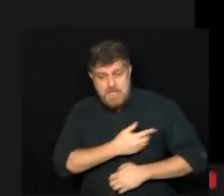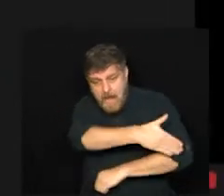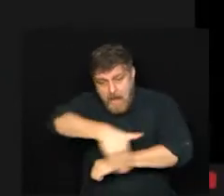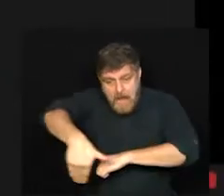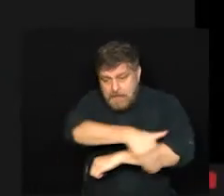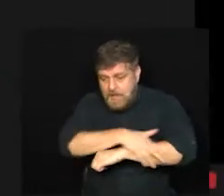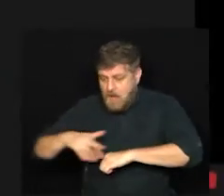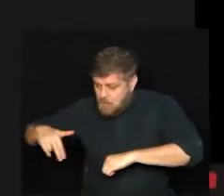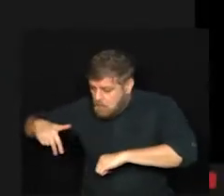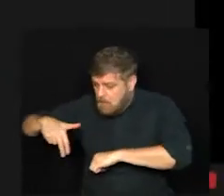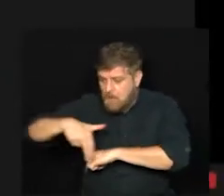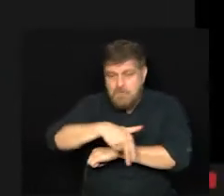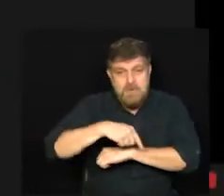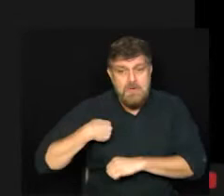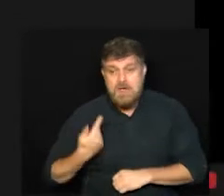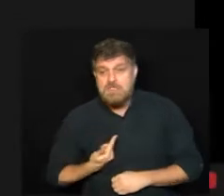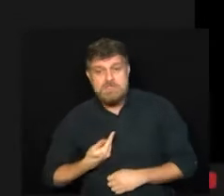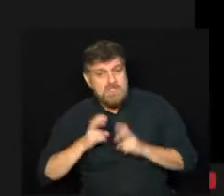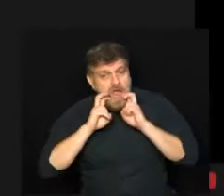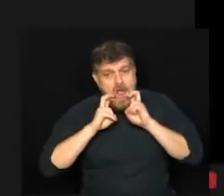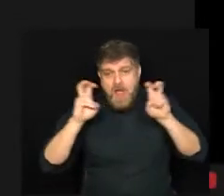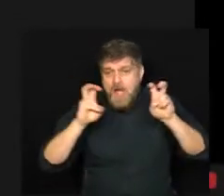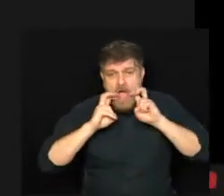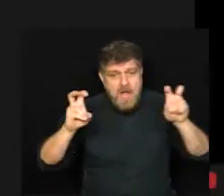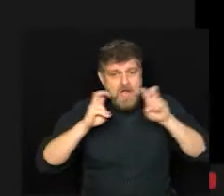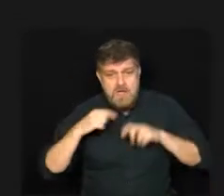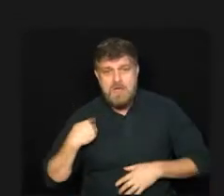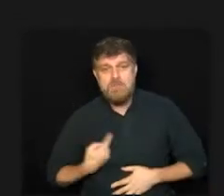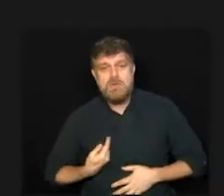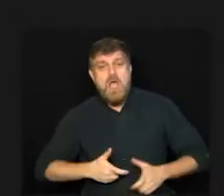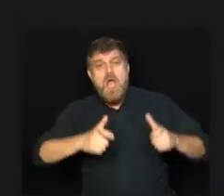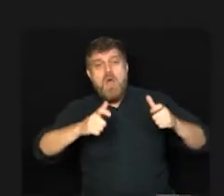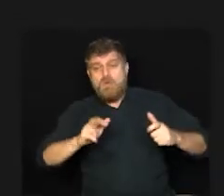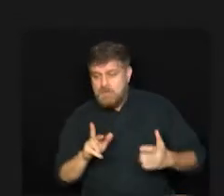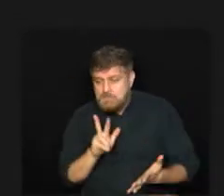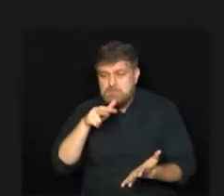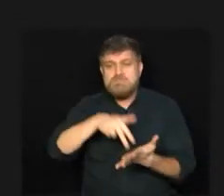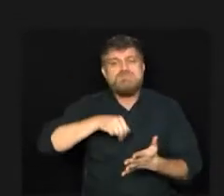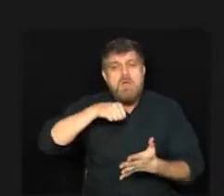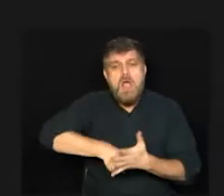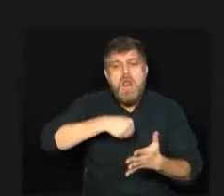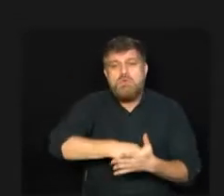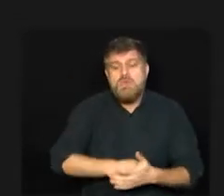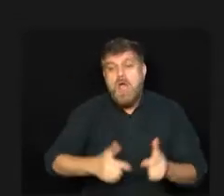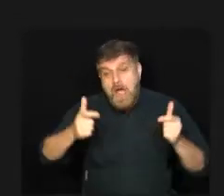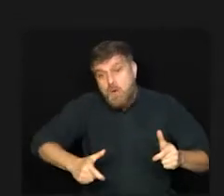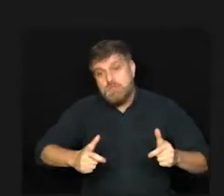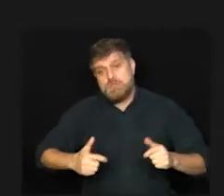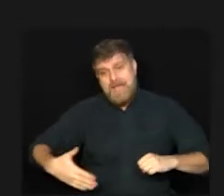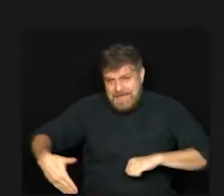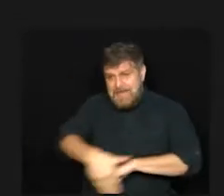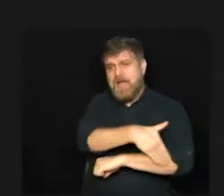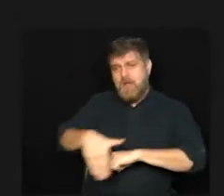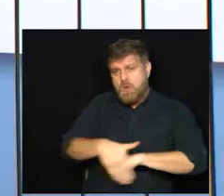para a rua para dar o nosso grito, porque o nosso lugar, a nossa luta tem que ser na rua.